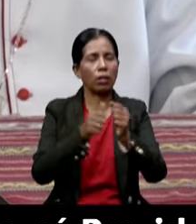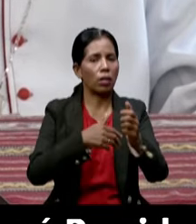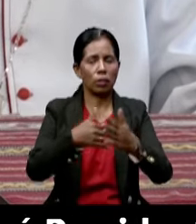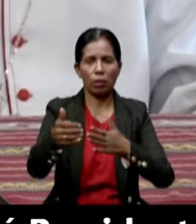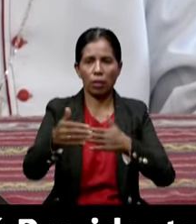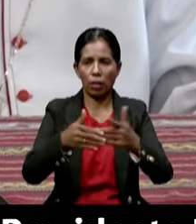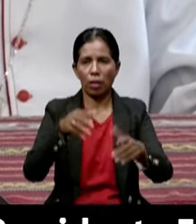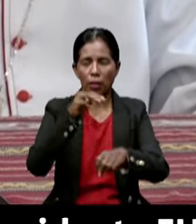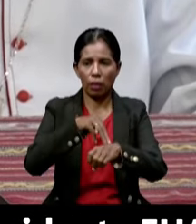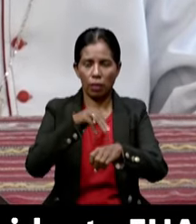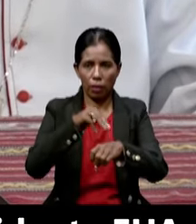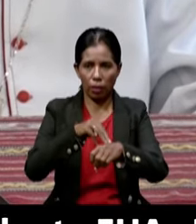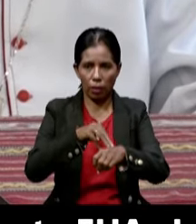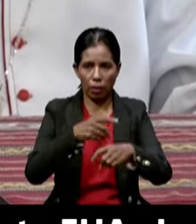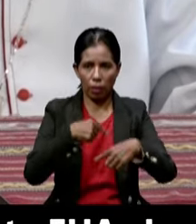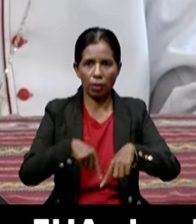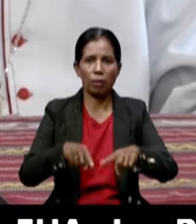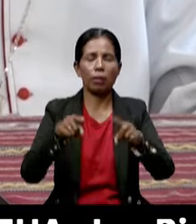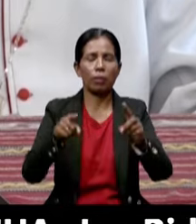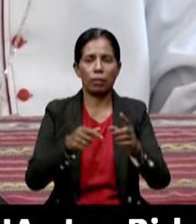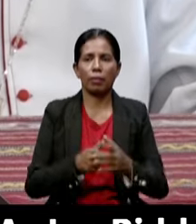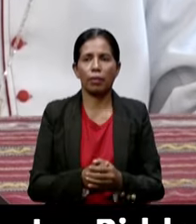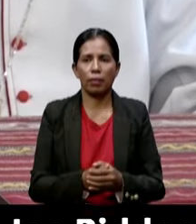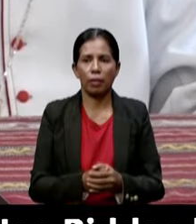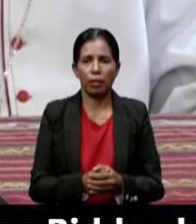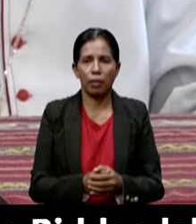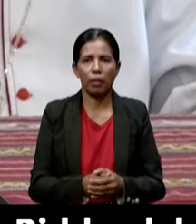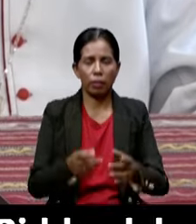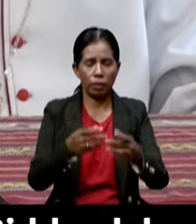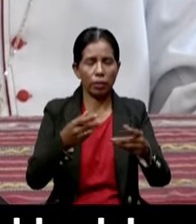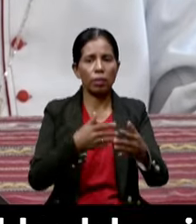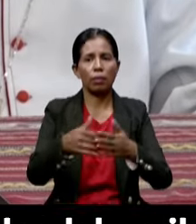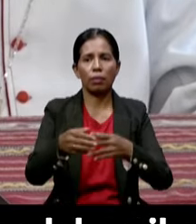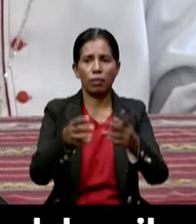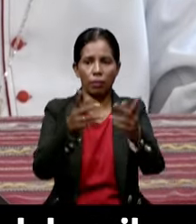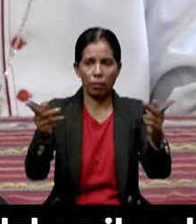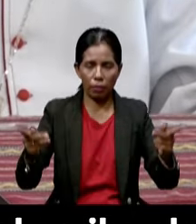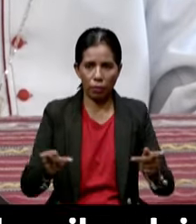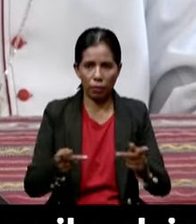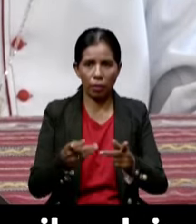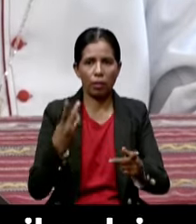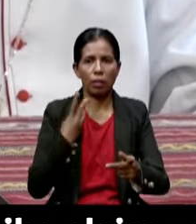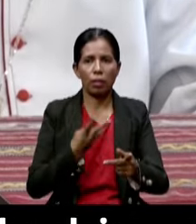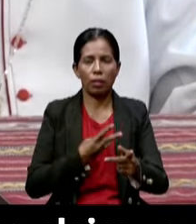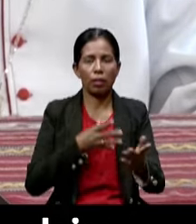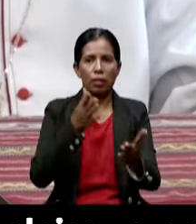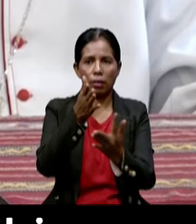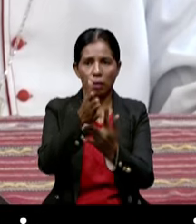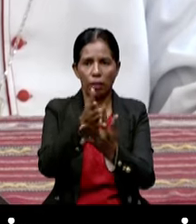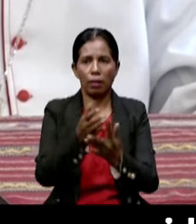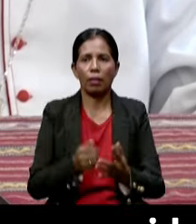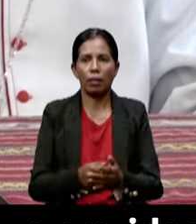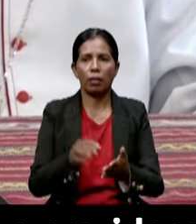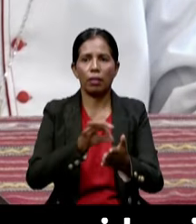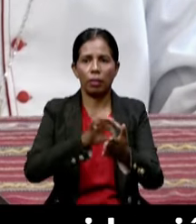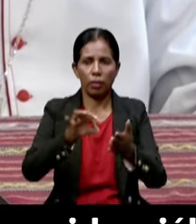missa, ninguém vai enviado embora. Depende do espaço. Até que tenha espaço, os fiéis entram. Se registram